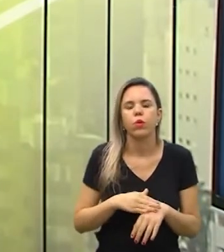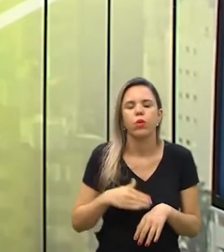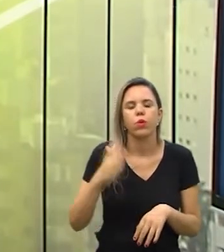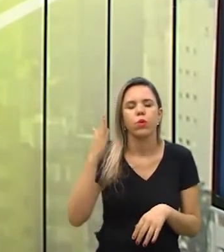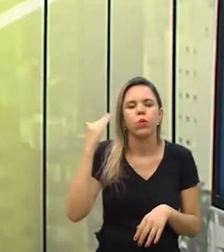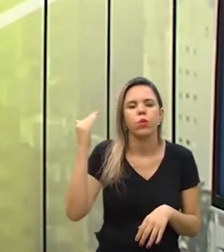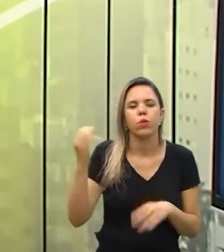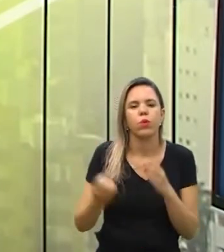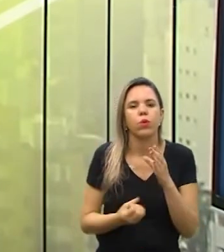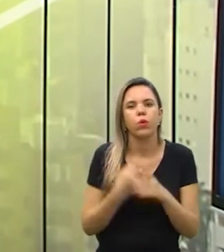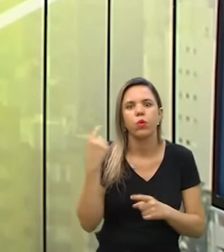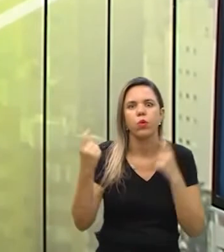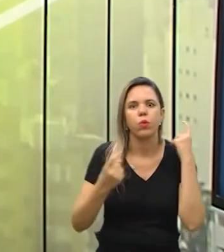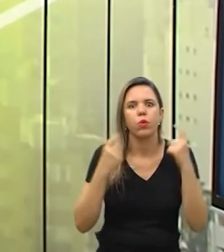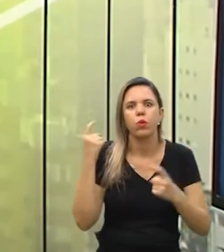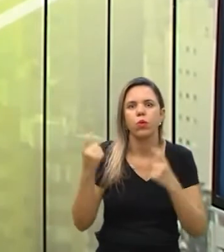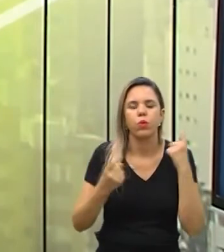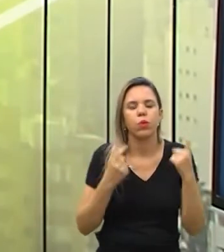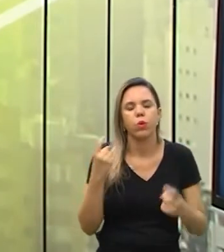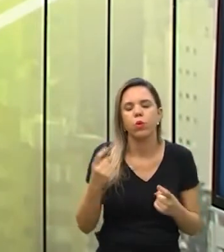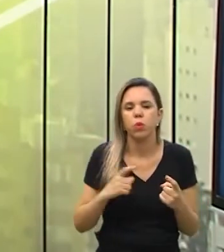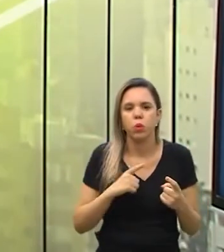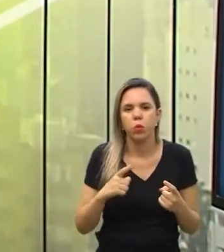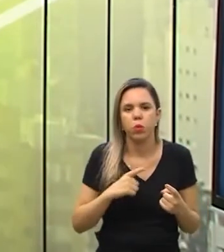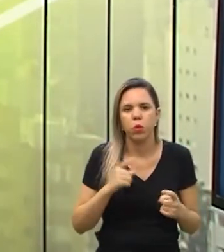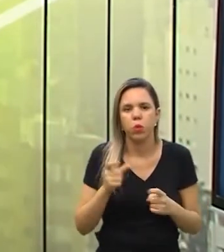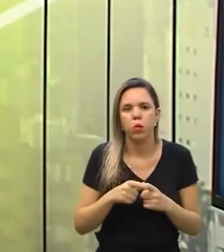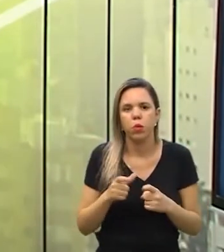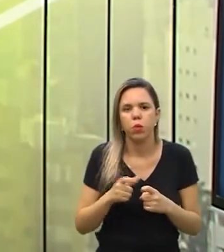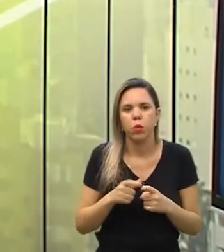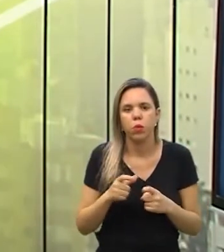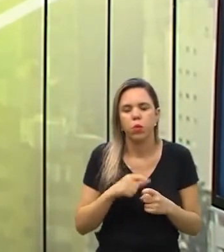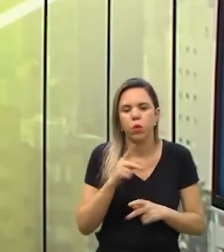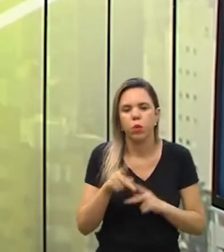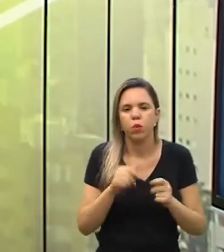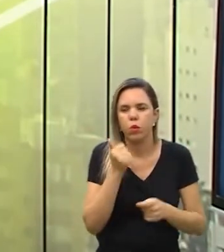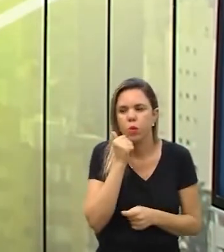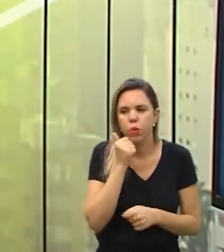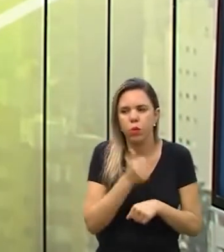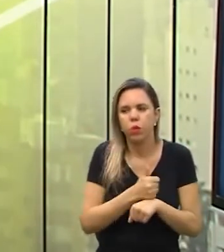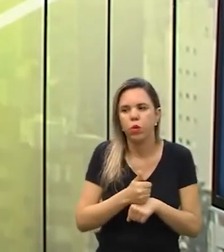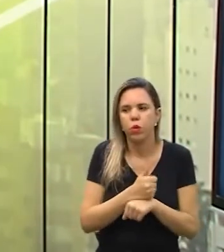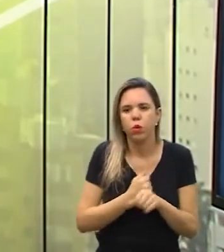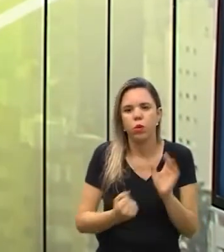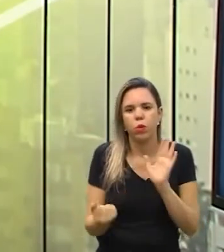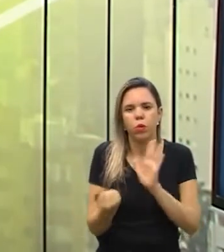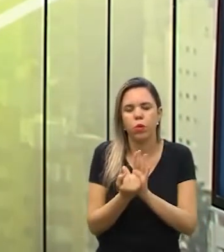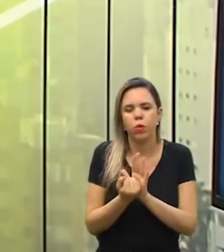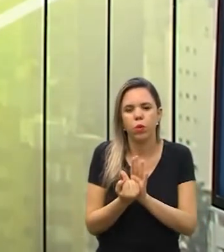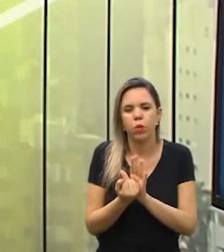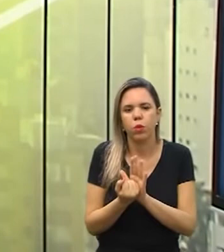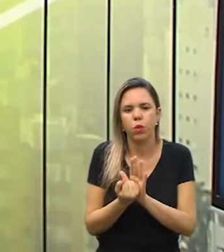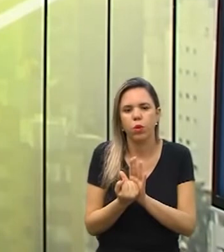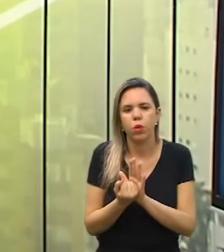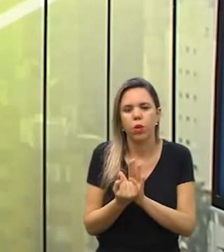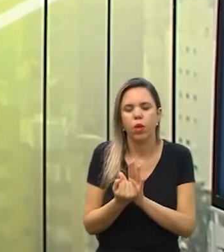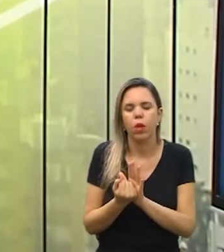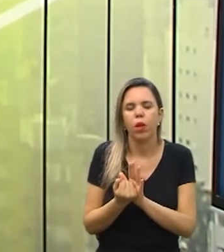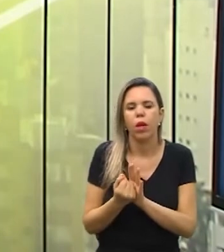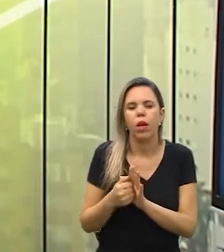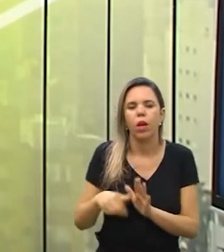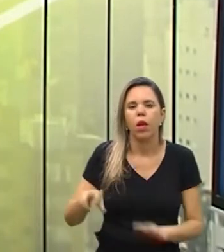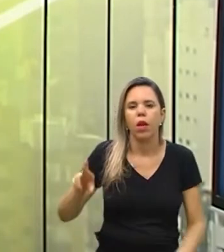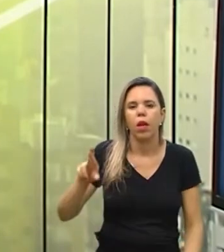conhecido e que preocupou também muito, tem preocupado os médicos e a comunidade científica, que são os registros de síndrome de RAF, conhecida